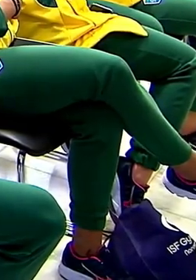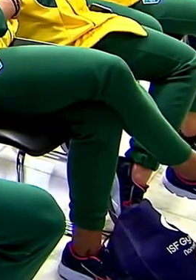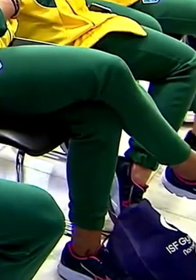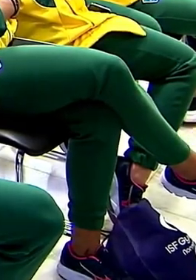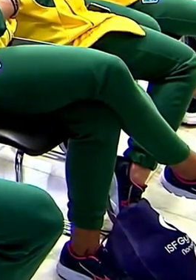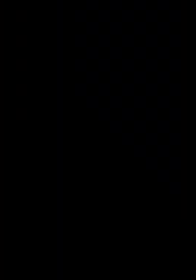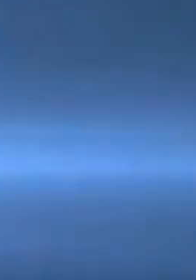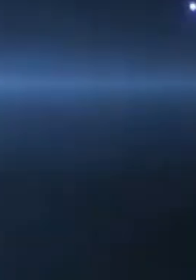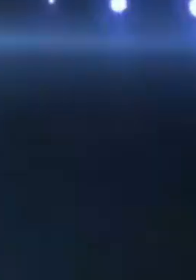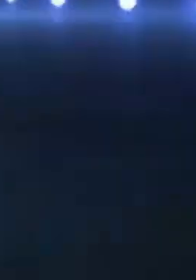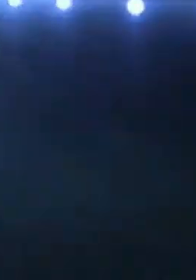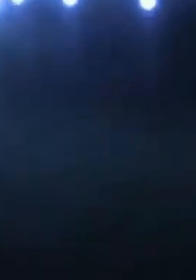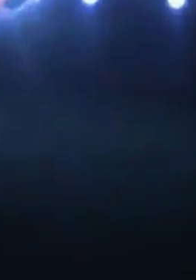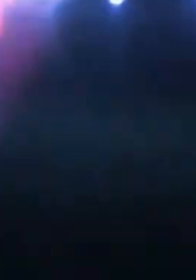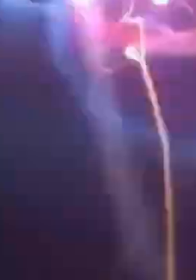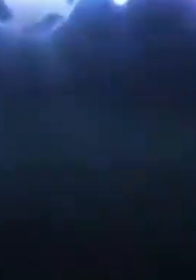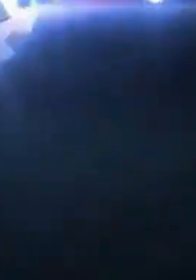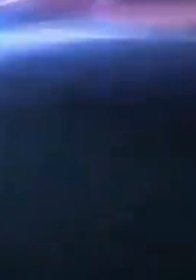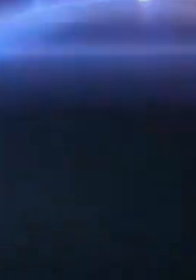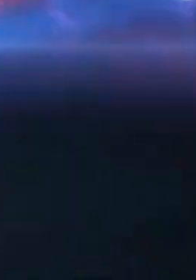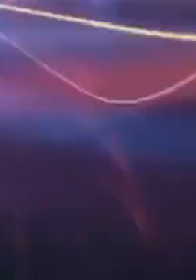bem.